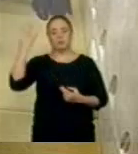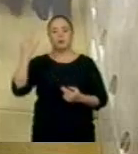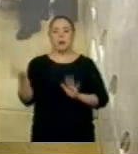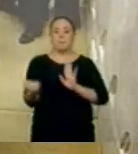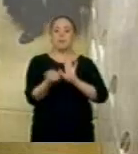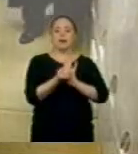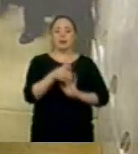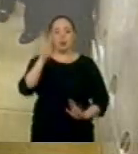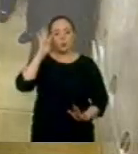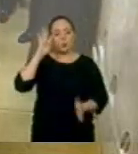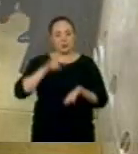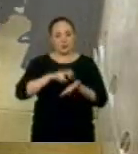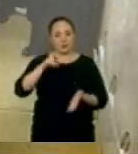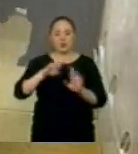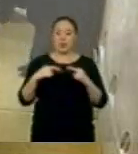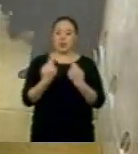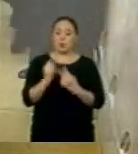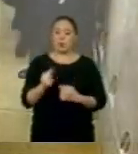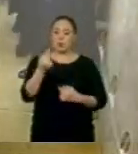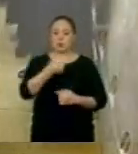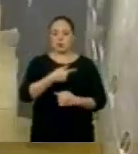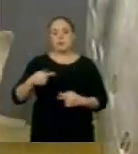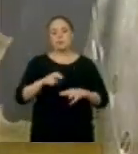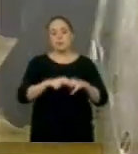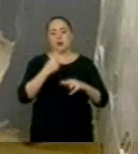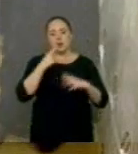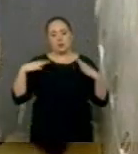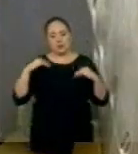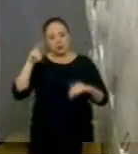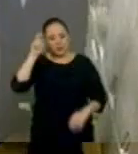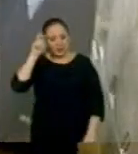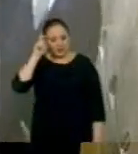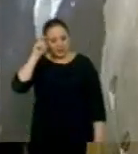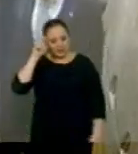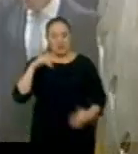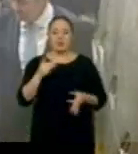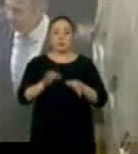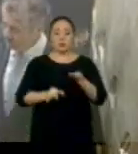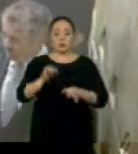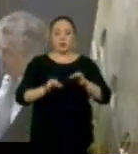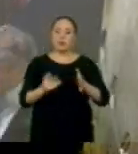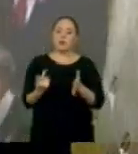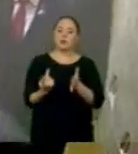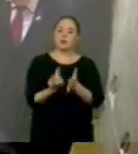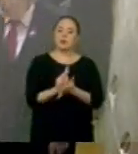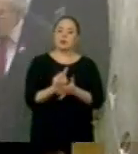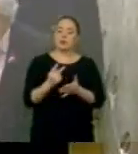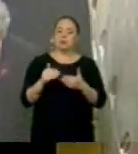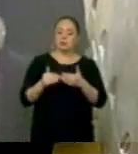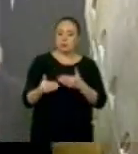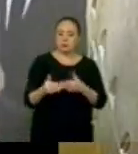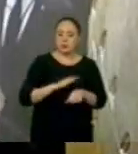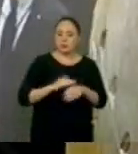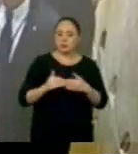esta quarta-feira. Sessão única da semana, portanto, por conta do feriado desta quinta-feira. E os julgamentos que acontecerão em instantes,